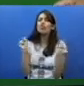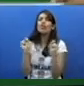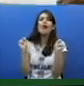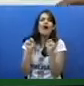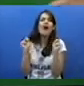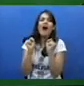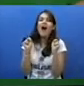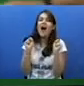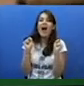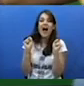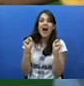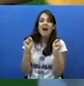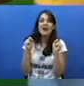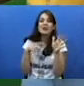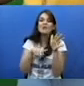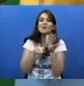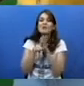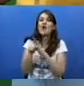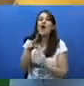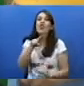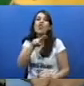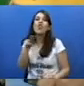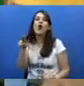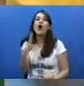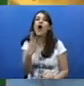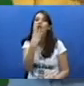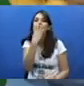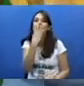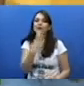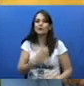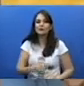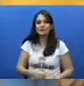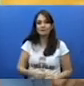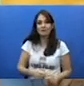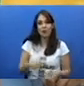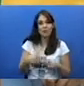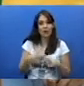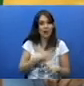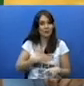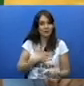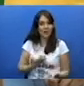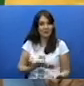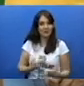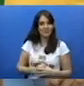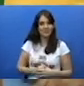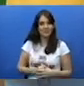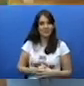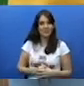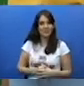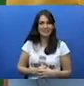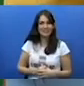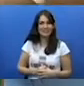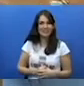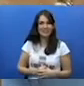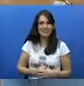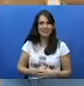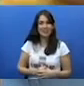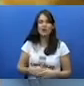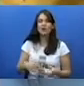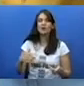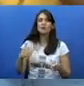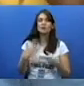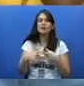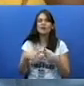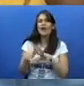adorava quando alguém perguntava o nome do cachorro? Por que ela gostava quando alguém perguntava? Você já sabe, né?